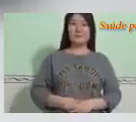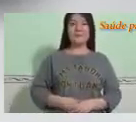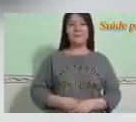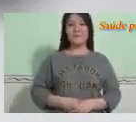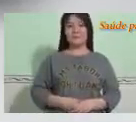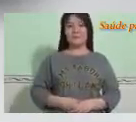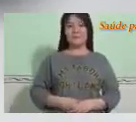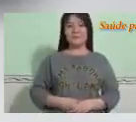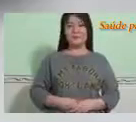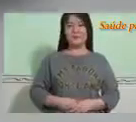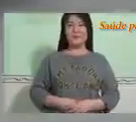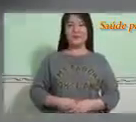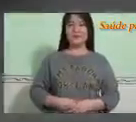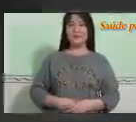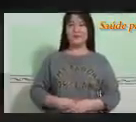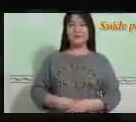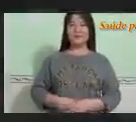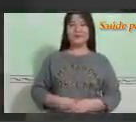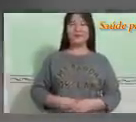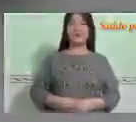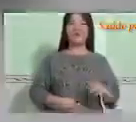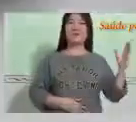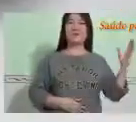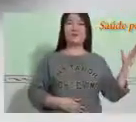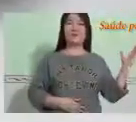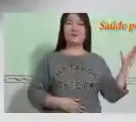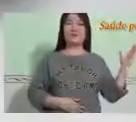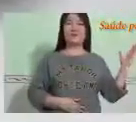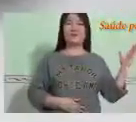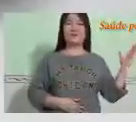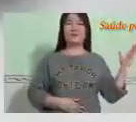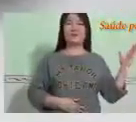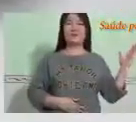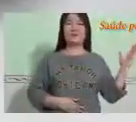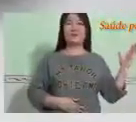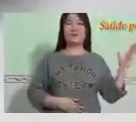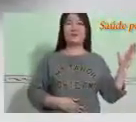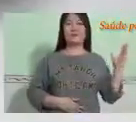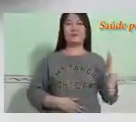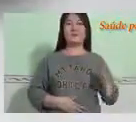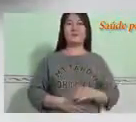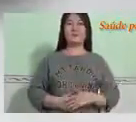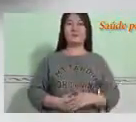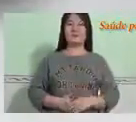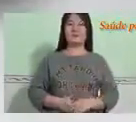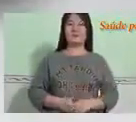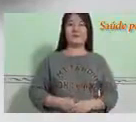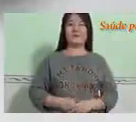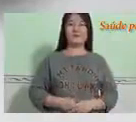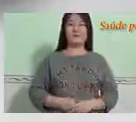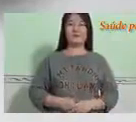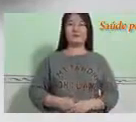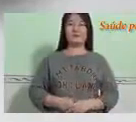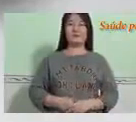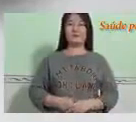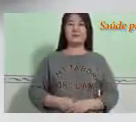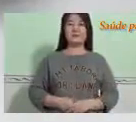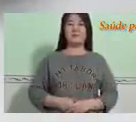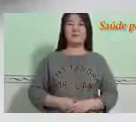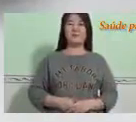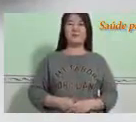durante a gravidez devido ao potencial risco para o bebê, como por exemplo a aspirina e o ibuprofeno, que